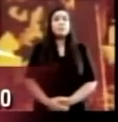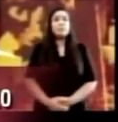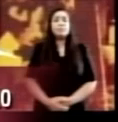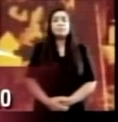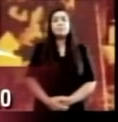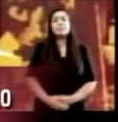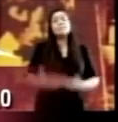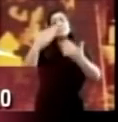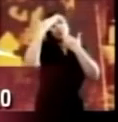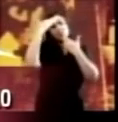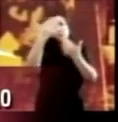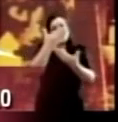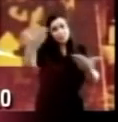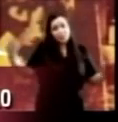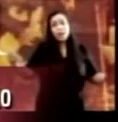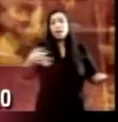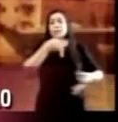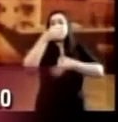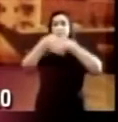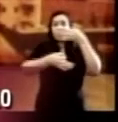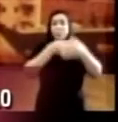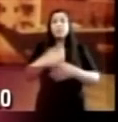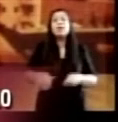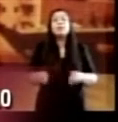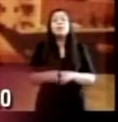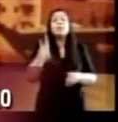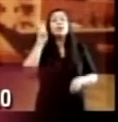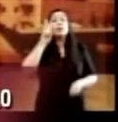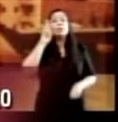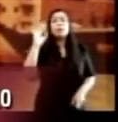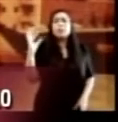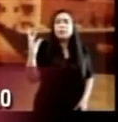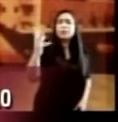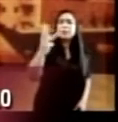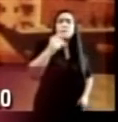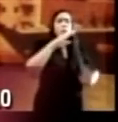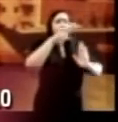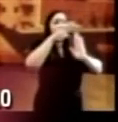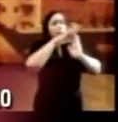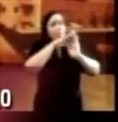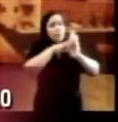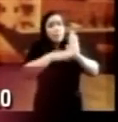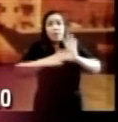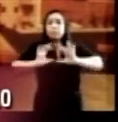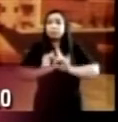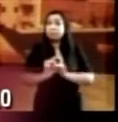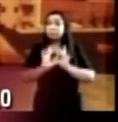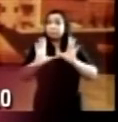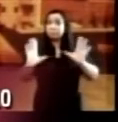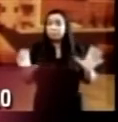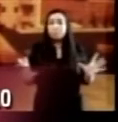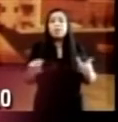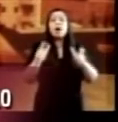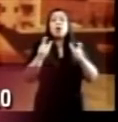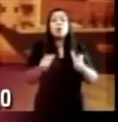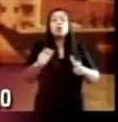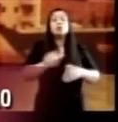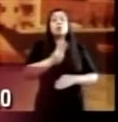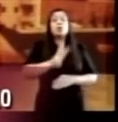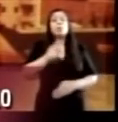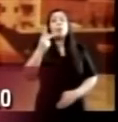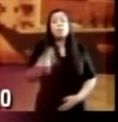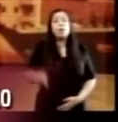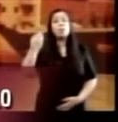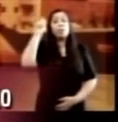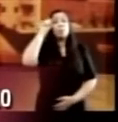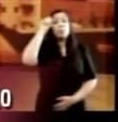Muito obrigada pelas considerações, Miriam. E lembrando que todos os protocolos estão disponíveis no portal da